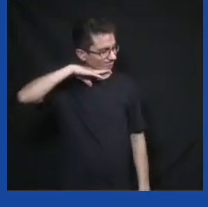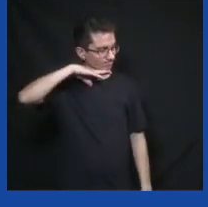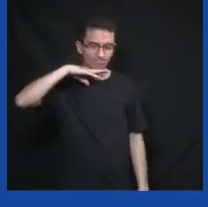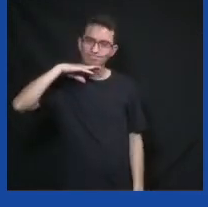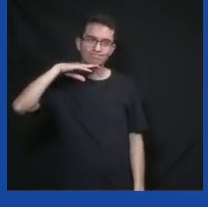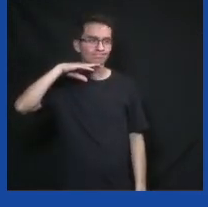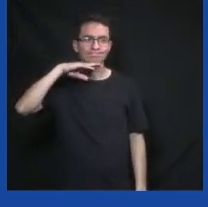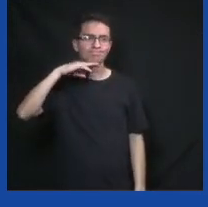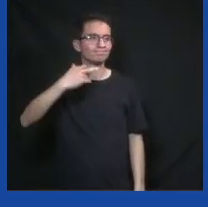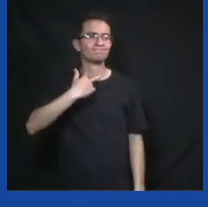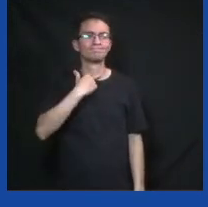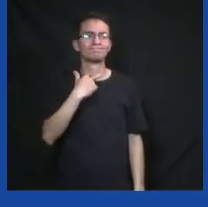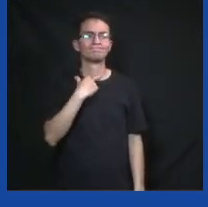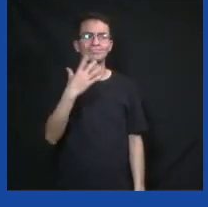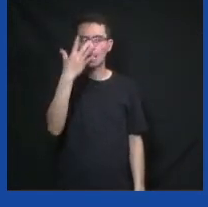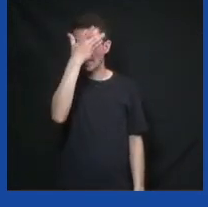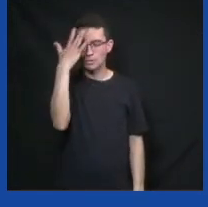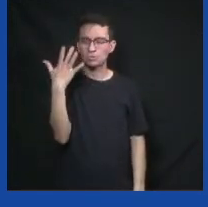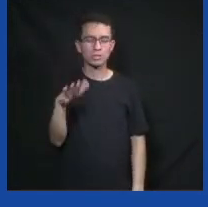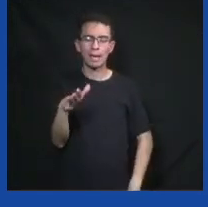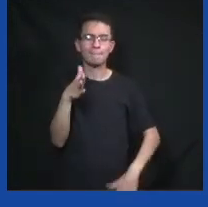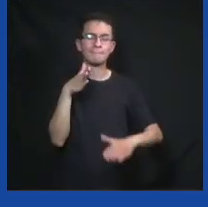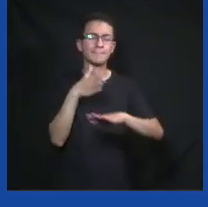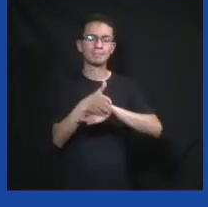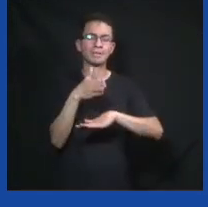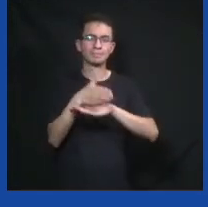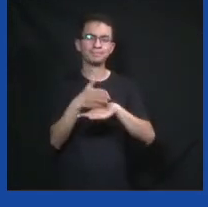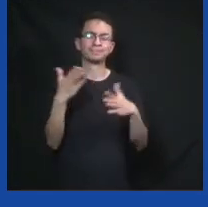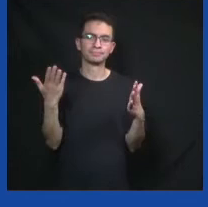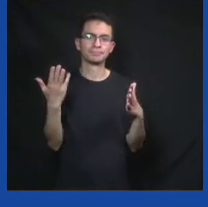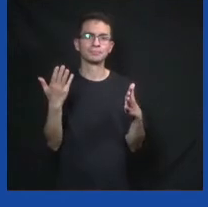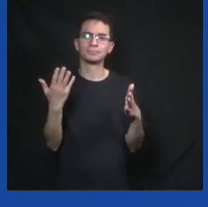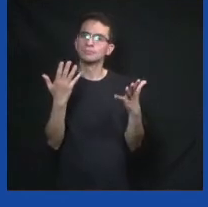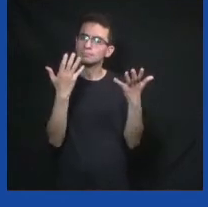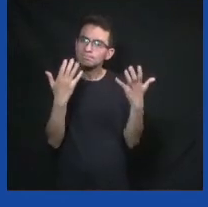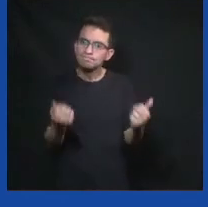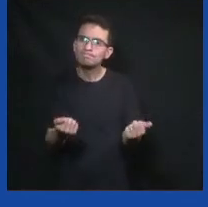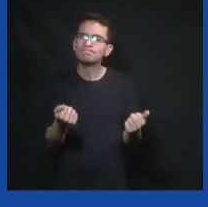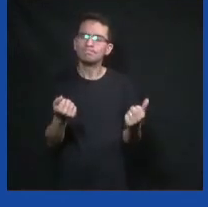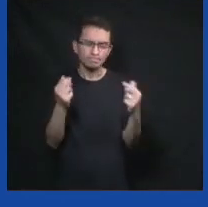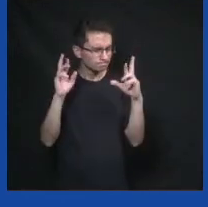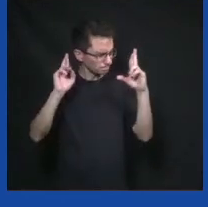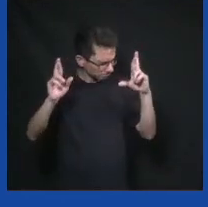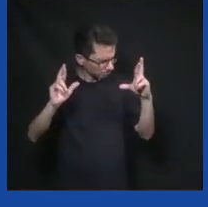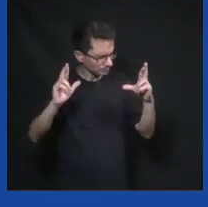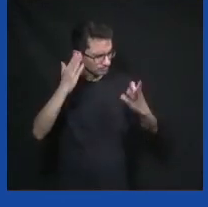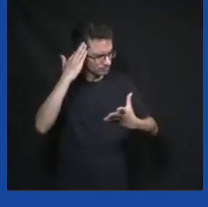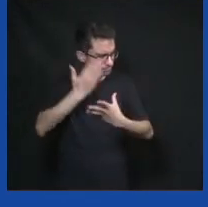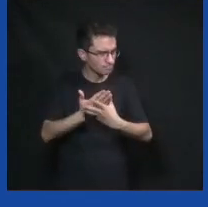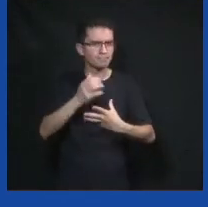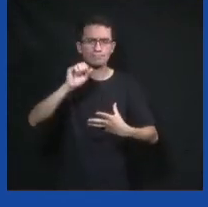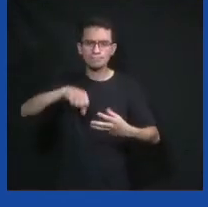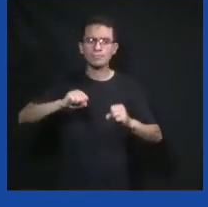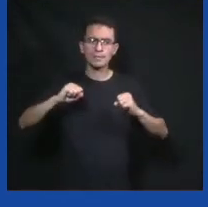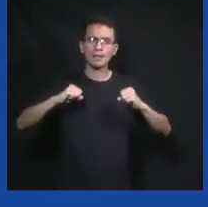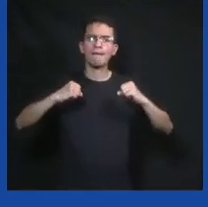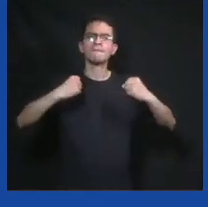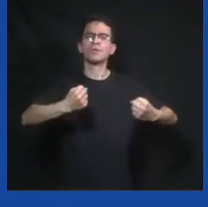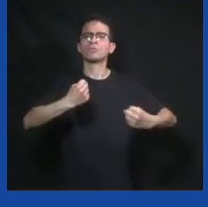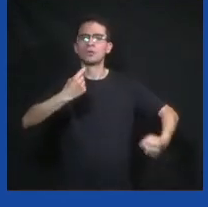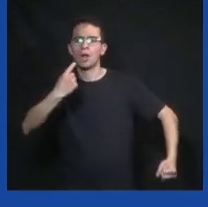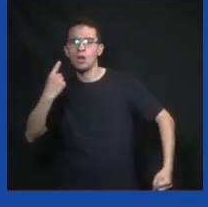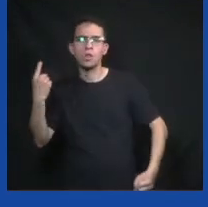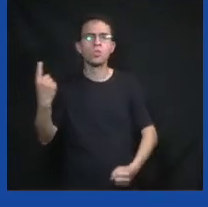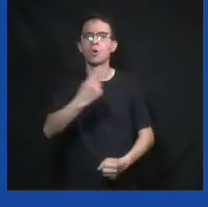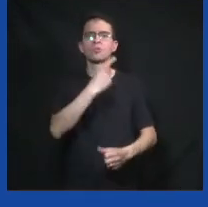não vão querer participar. Elas não vão querer. Então, eu aposto muito nisso, a gente aposta muito nisso, e eu acho que é esse esforço que a gente tem que fazer para